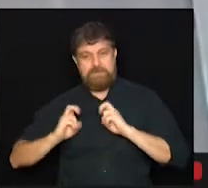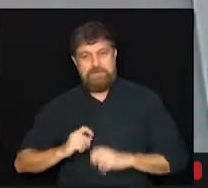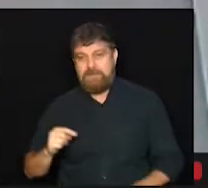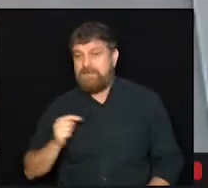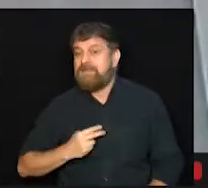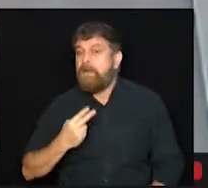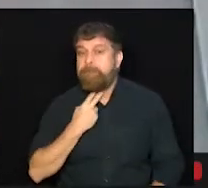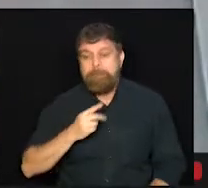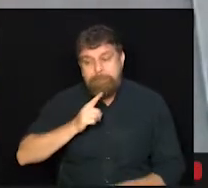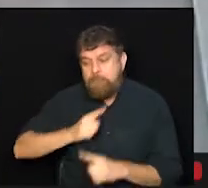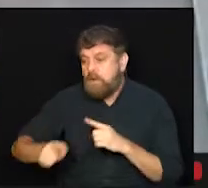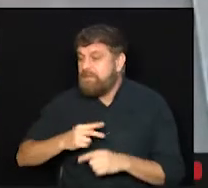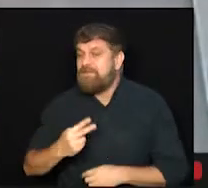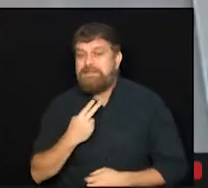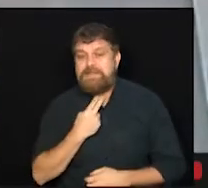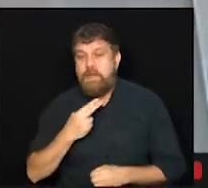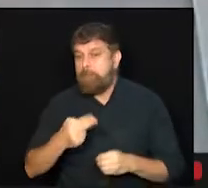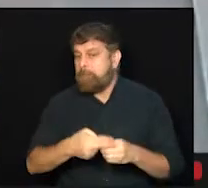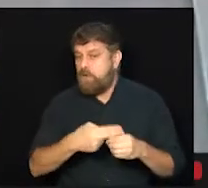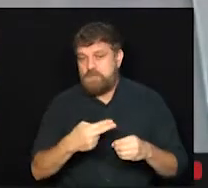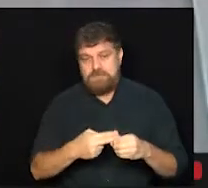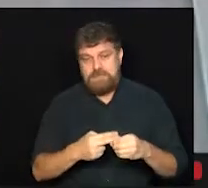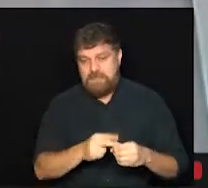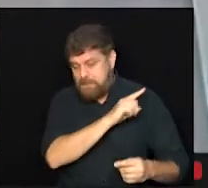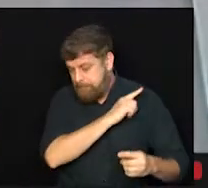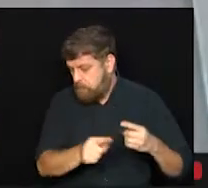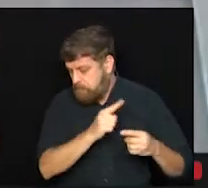não vá fazer seu teste.